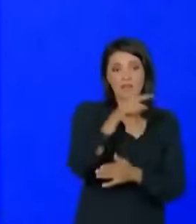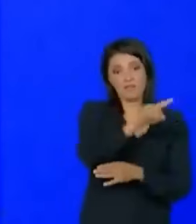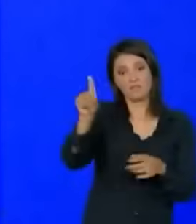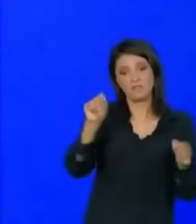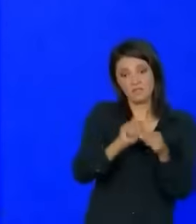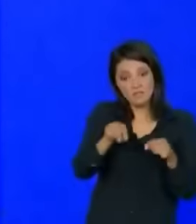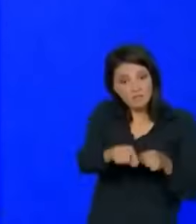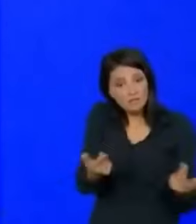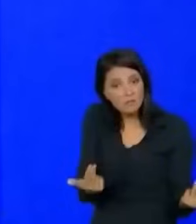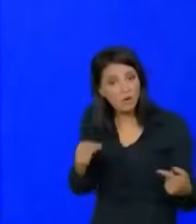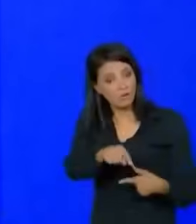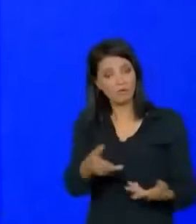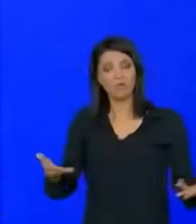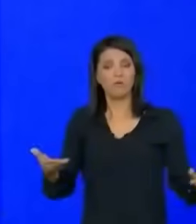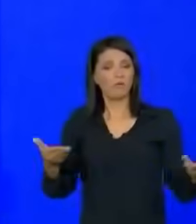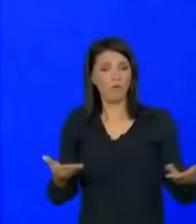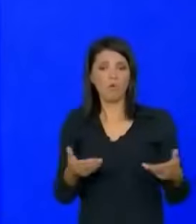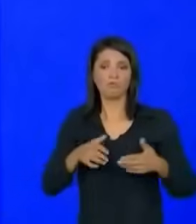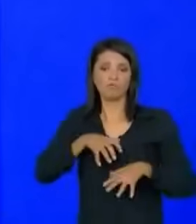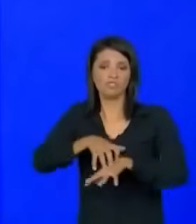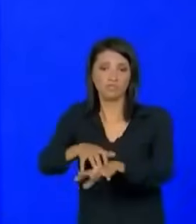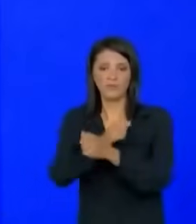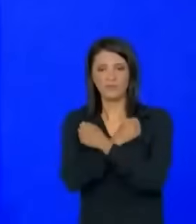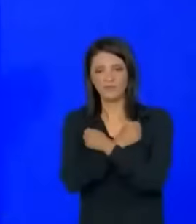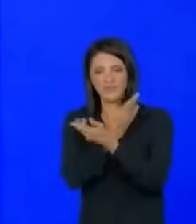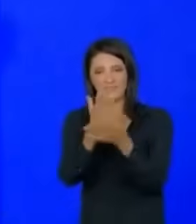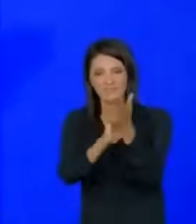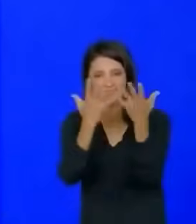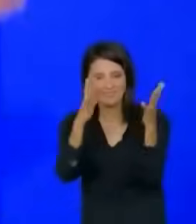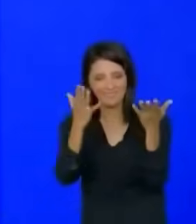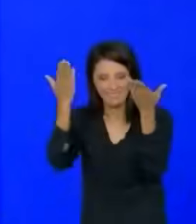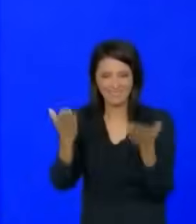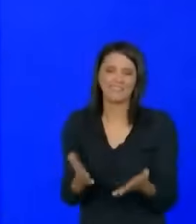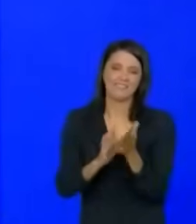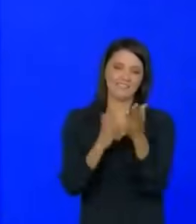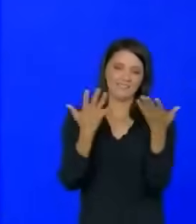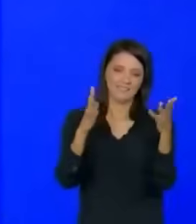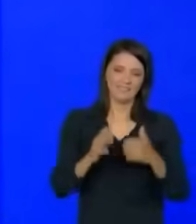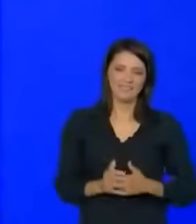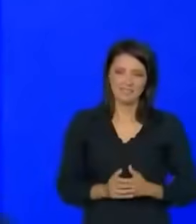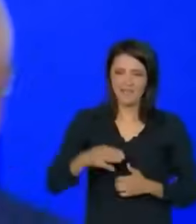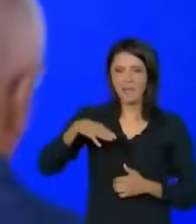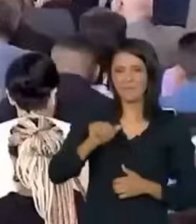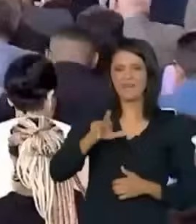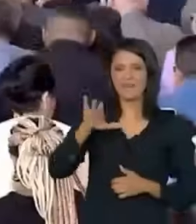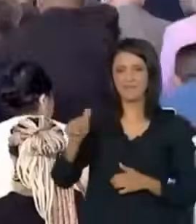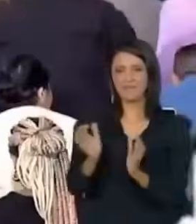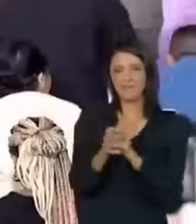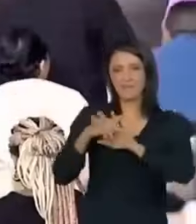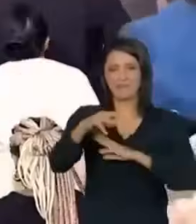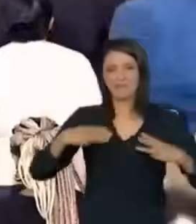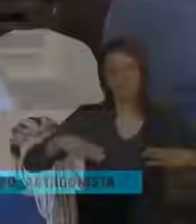fizeram junto ao transporte um abraço parabéns Marin Parabéns ao Marinho E a equipe do